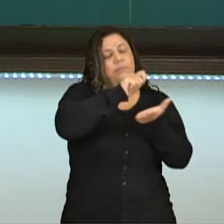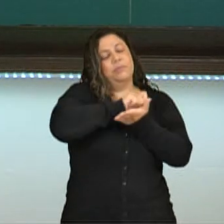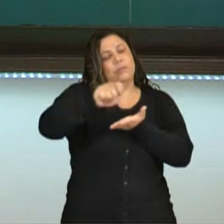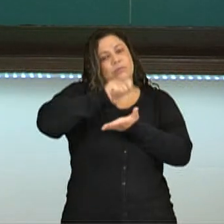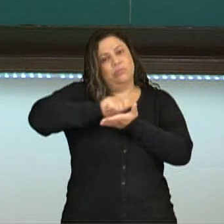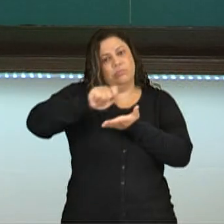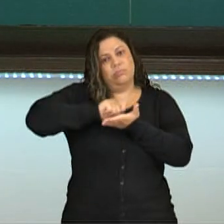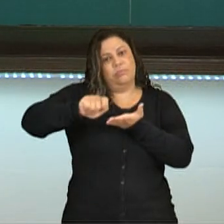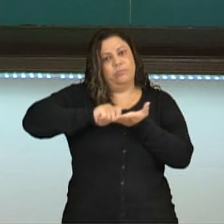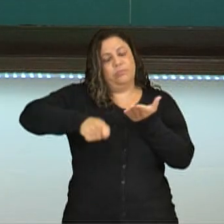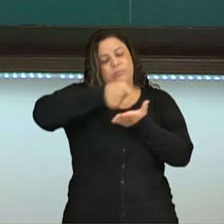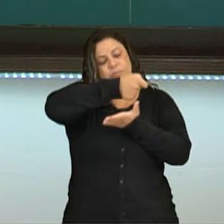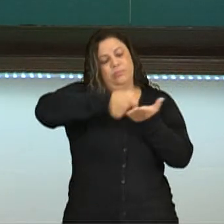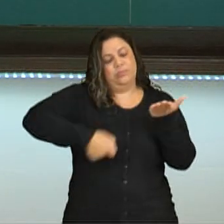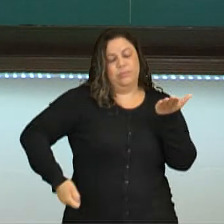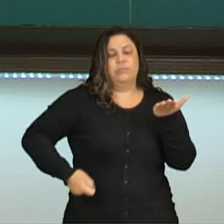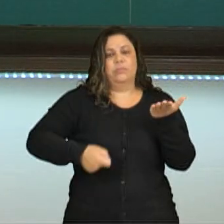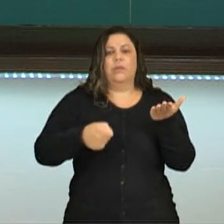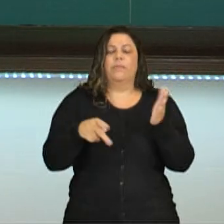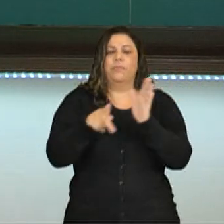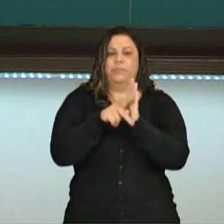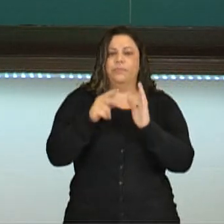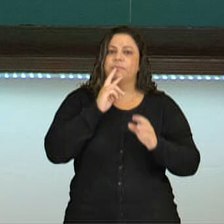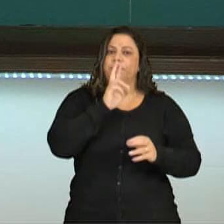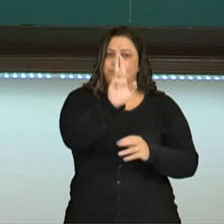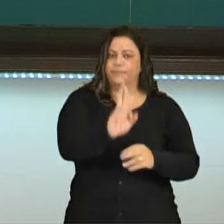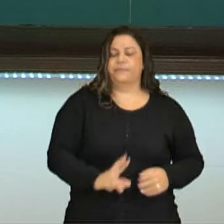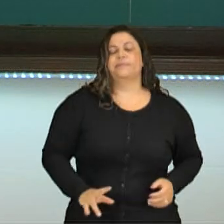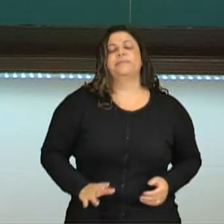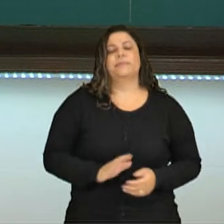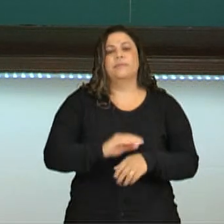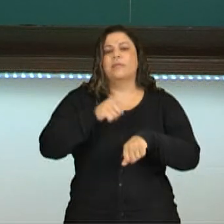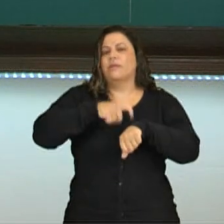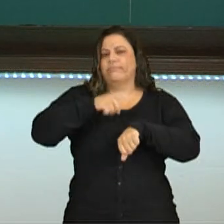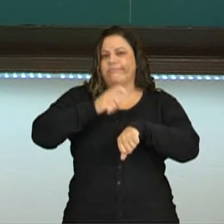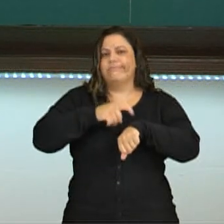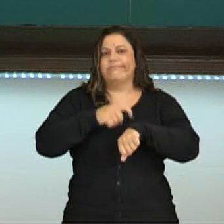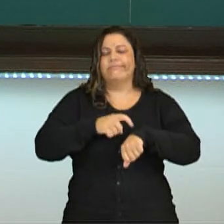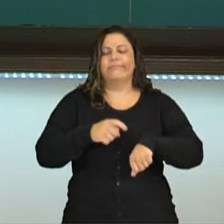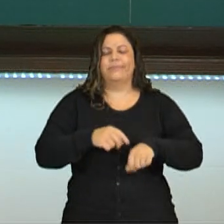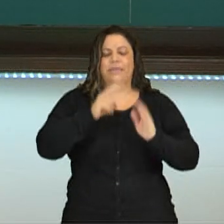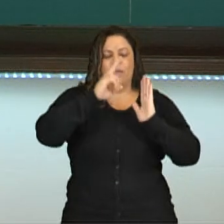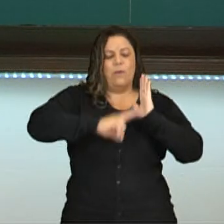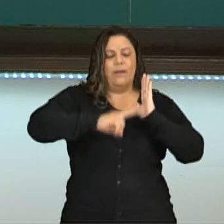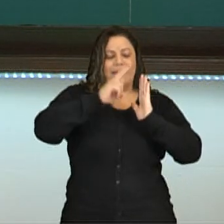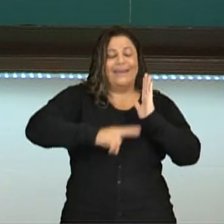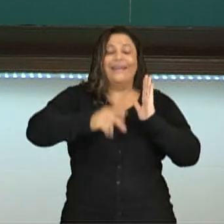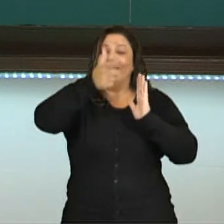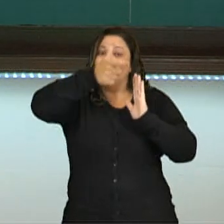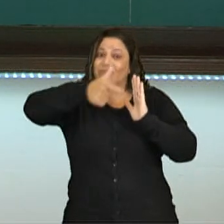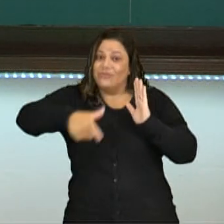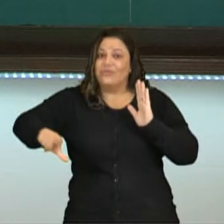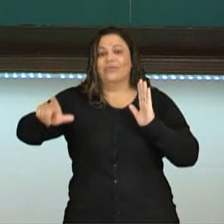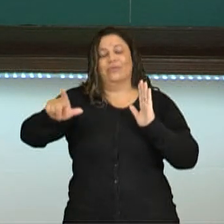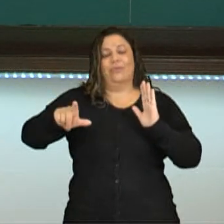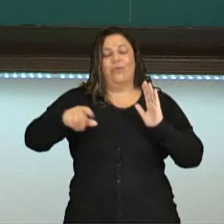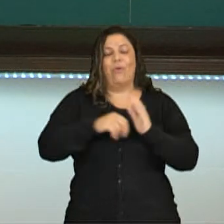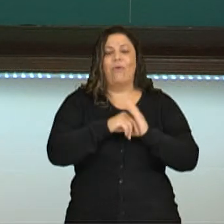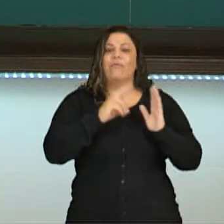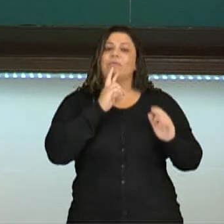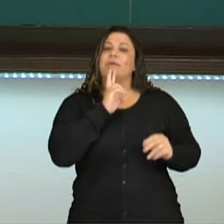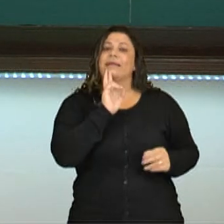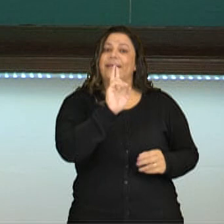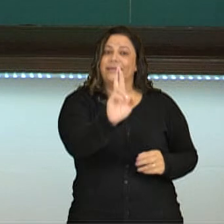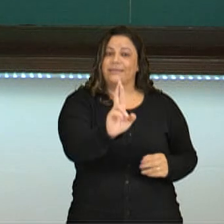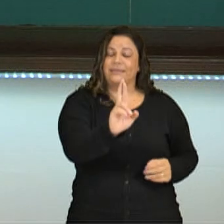uma justificativa da sua resposta. Um tempinho para você ler novamente a questão,